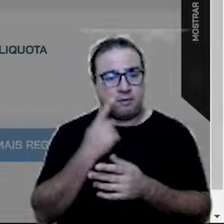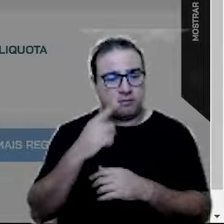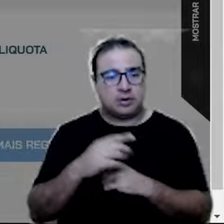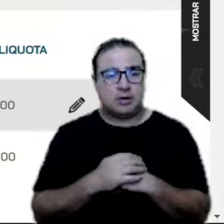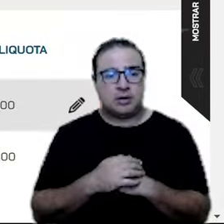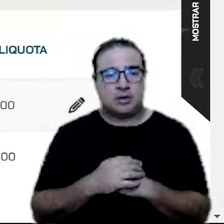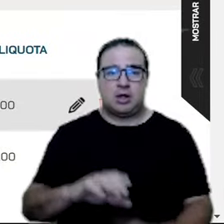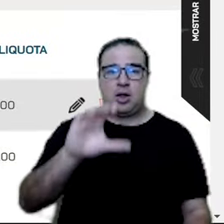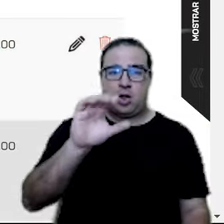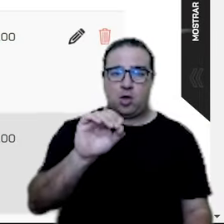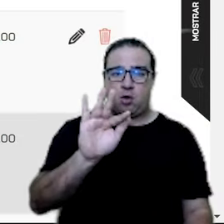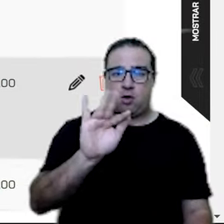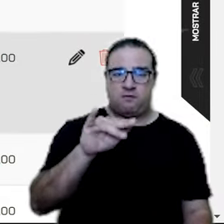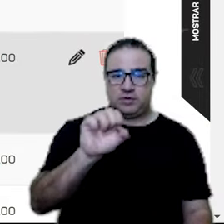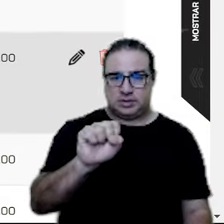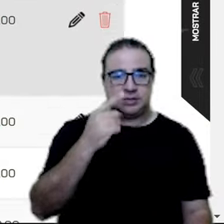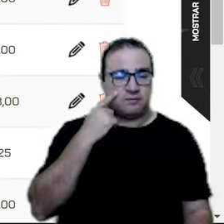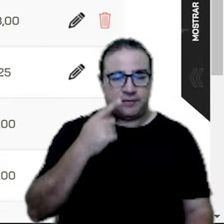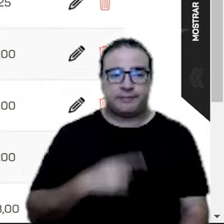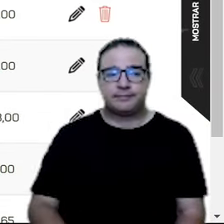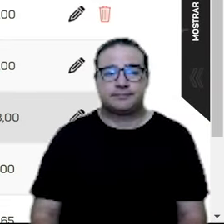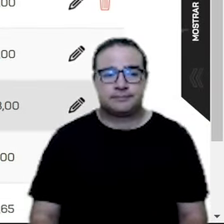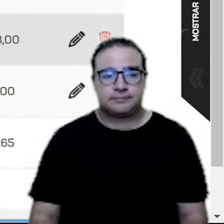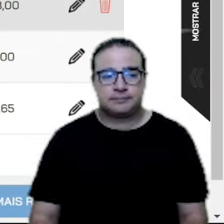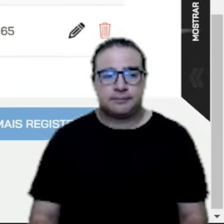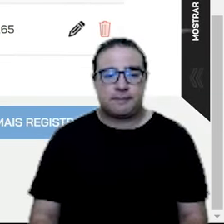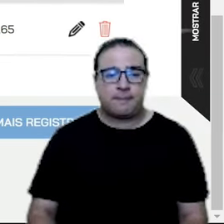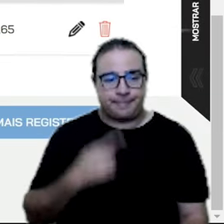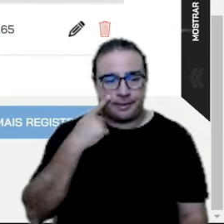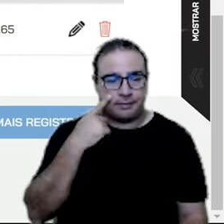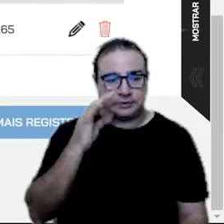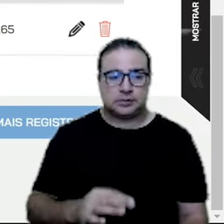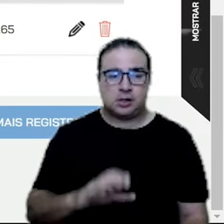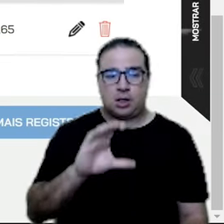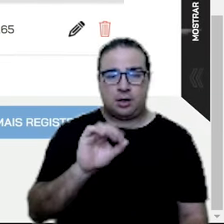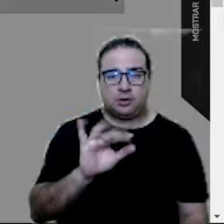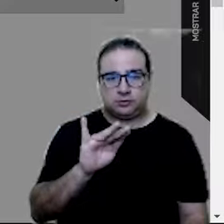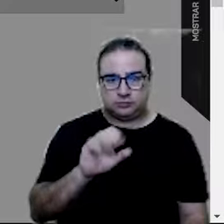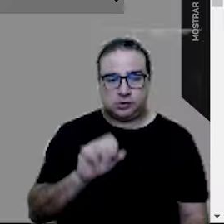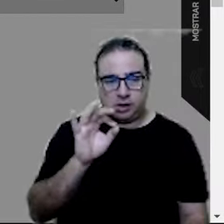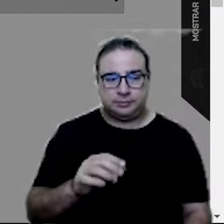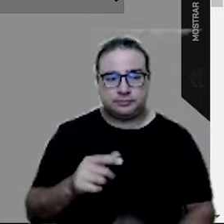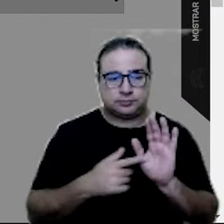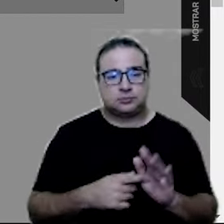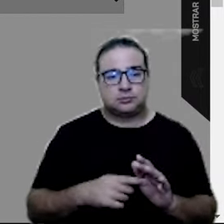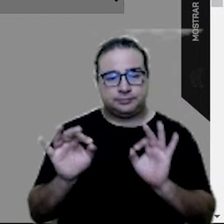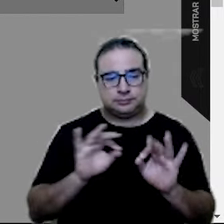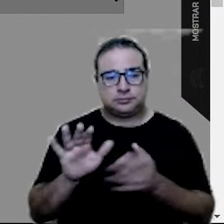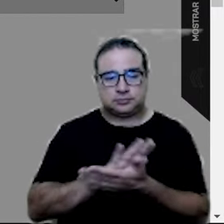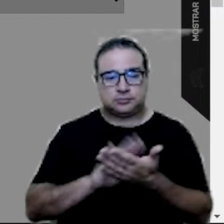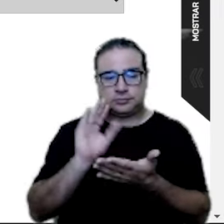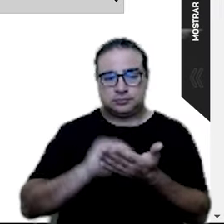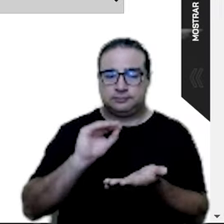Deixa eu olhar lá o cofins né pegar o cofins aqui para ver se eu fiz e coloquei Matriz